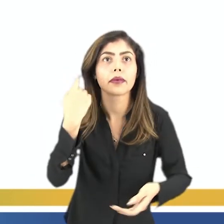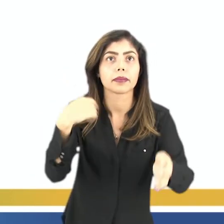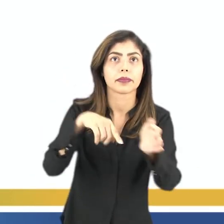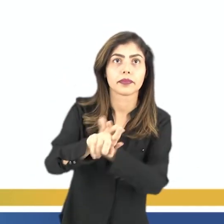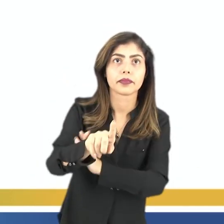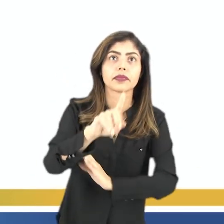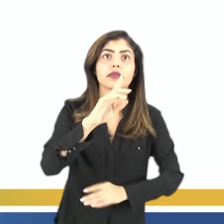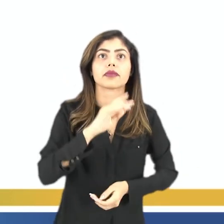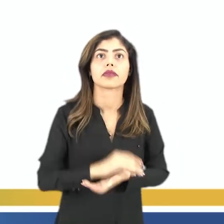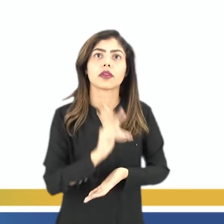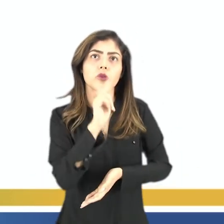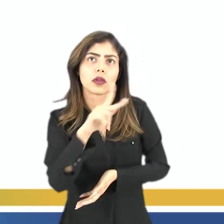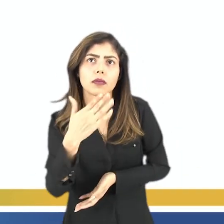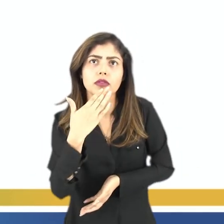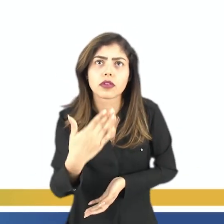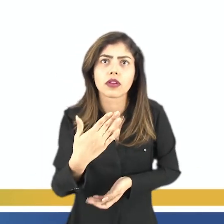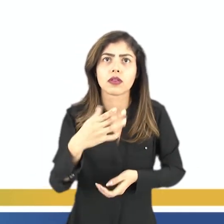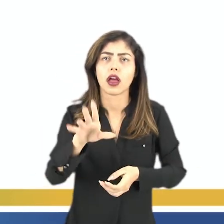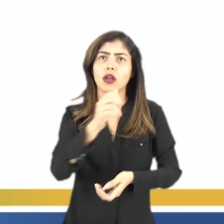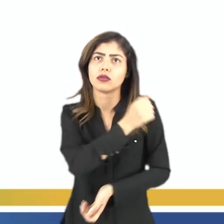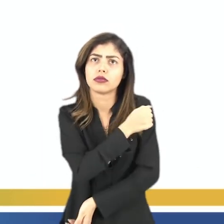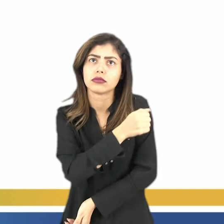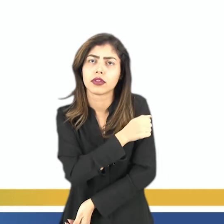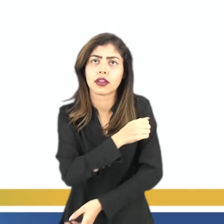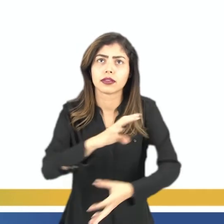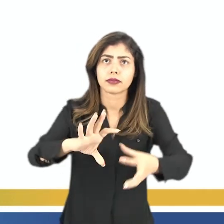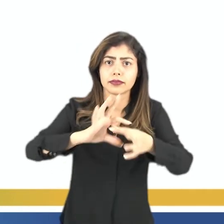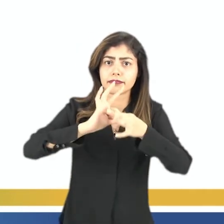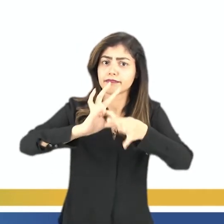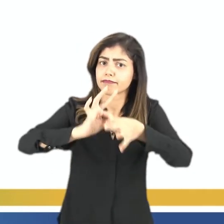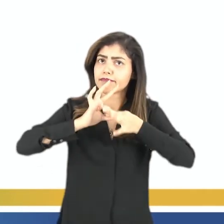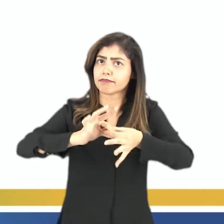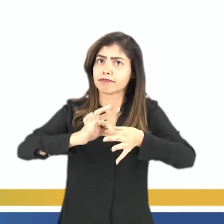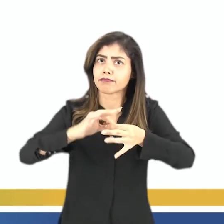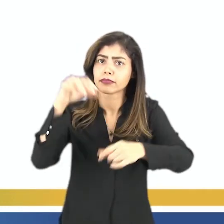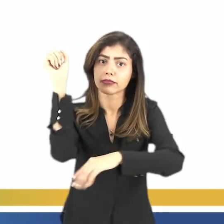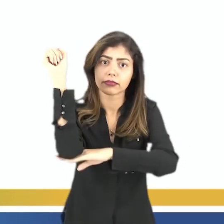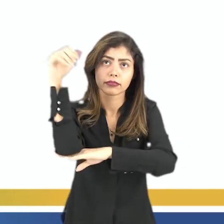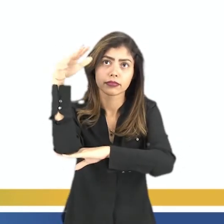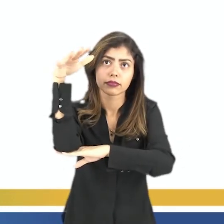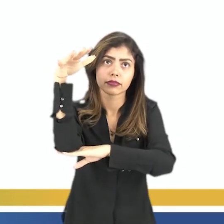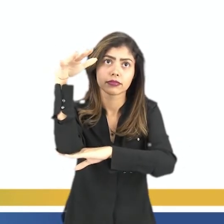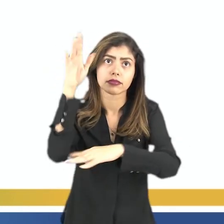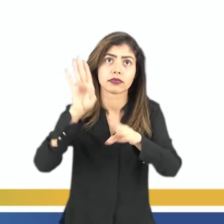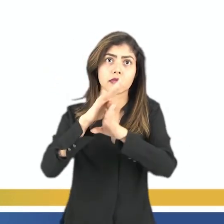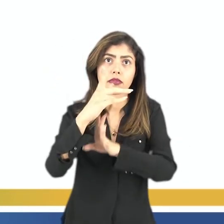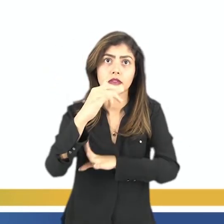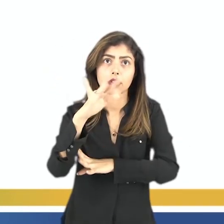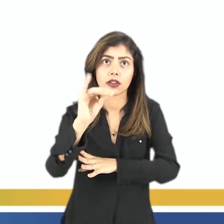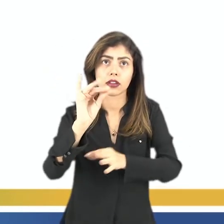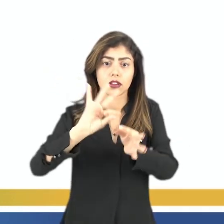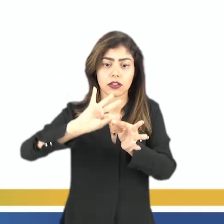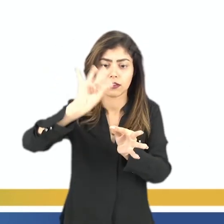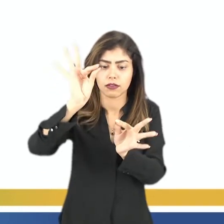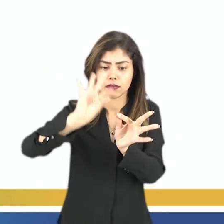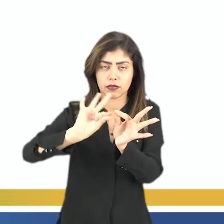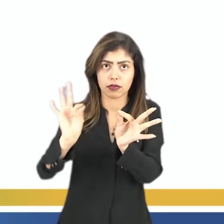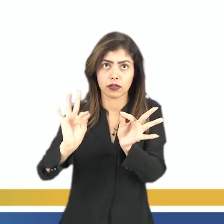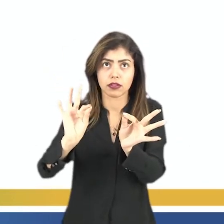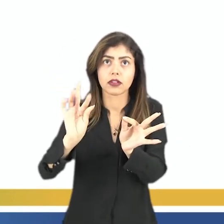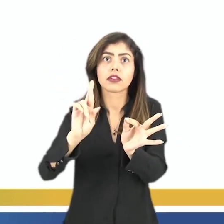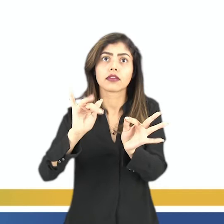aí, ó. Um professor pediu a seus alunos que ligassem uma lâmpada a uma pilha com um pedaço de fio de